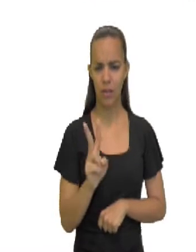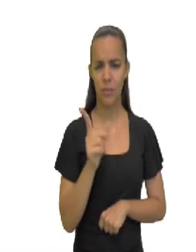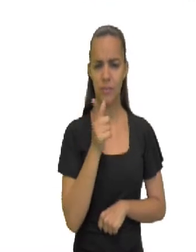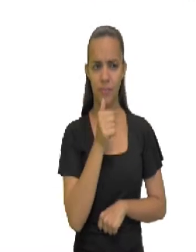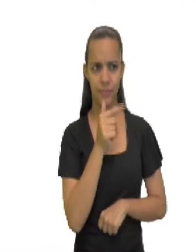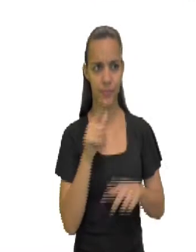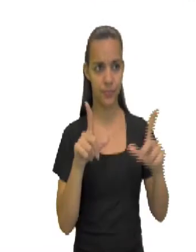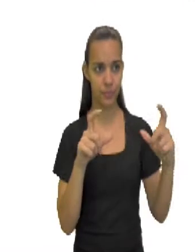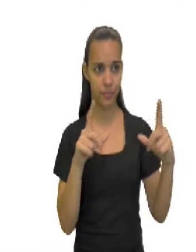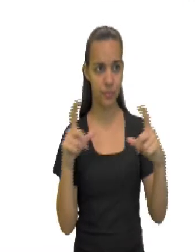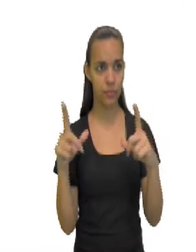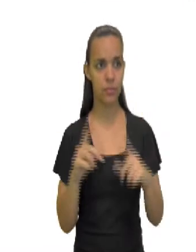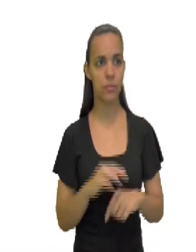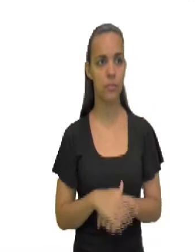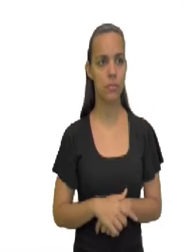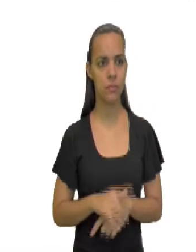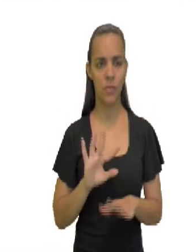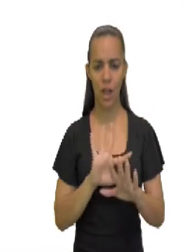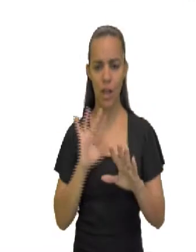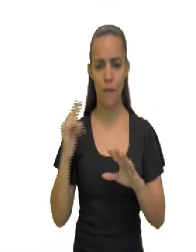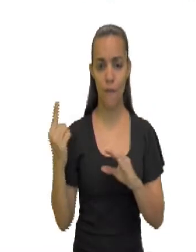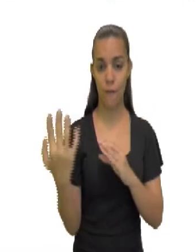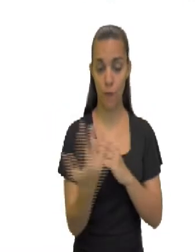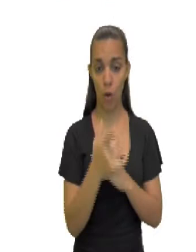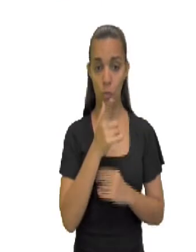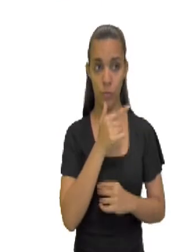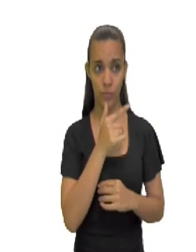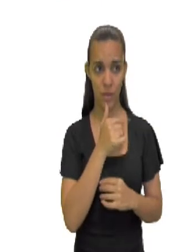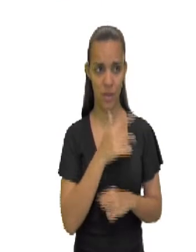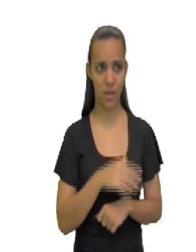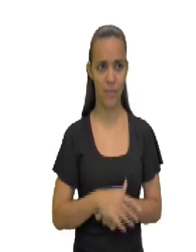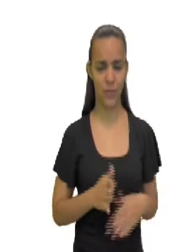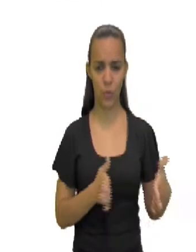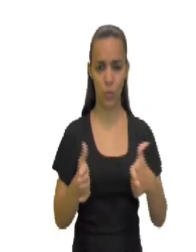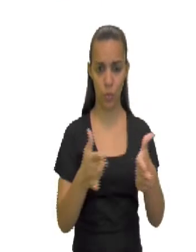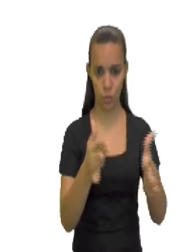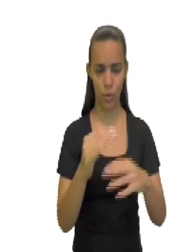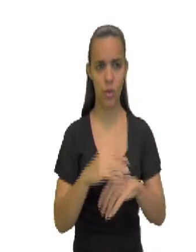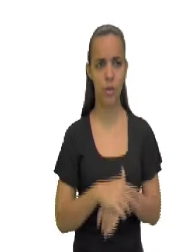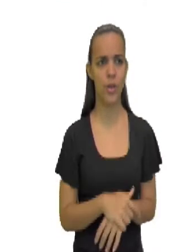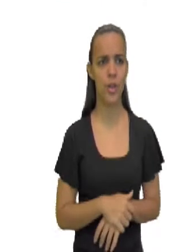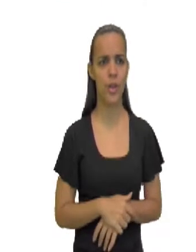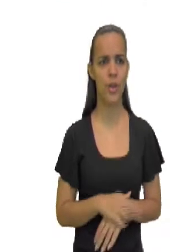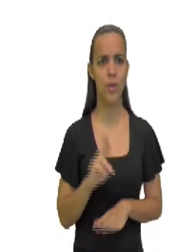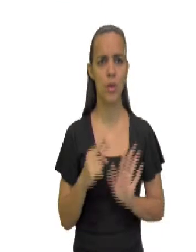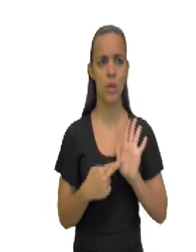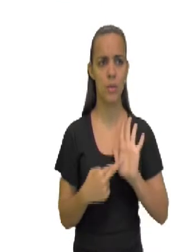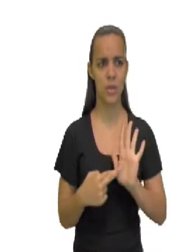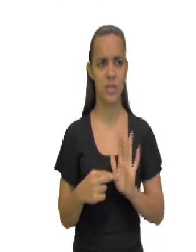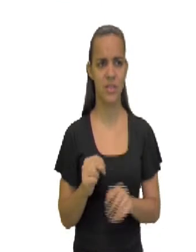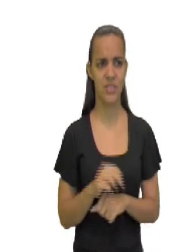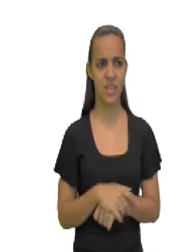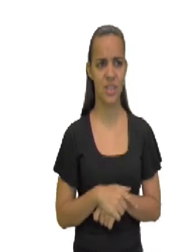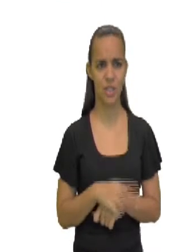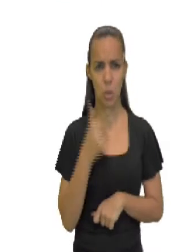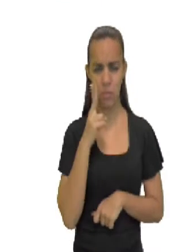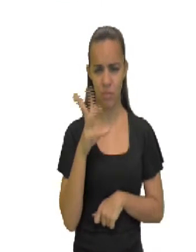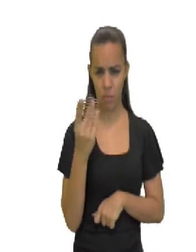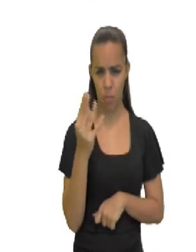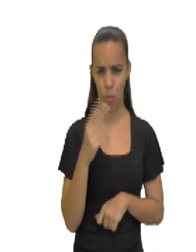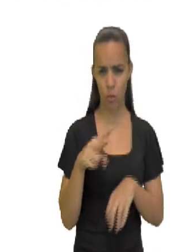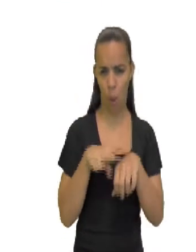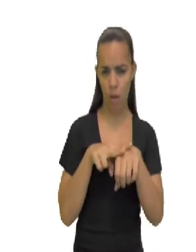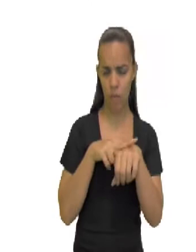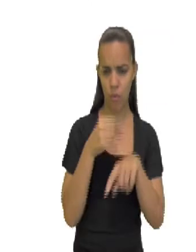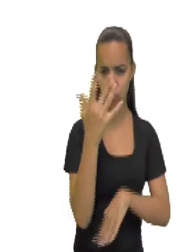olhem é o que tem em volta destes rios aí representados. Uma grande parte verde, não é